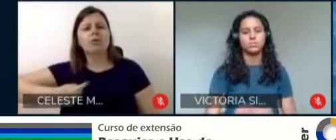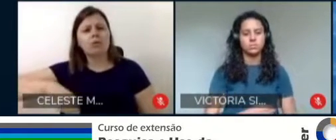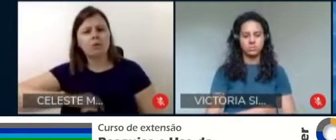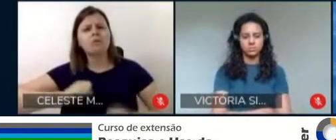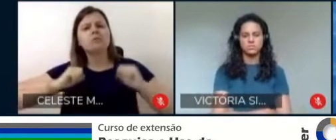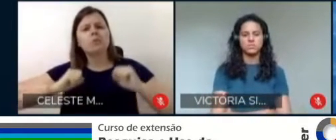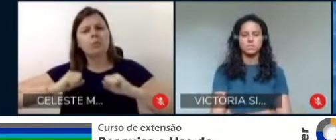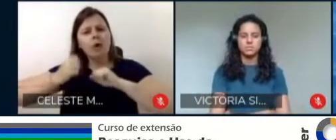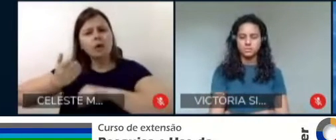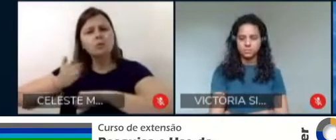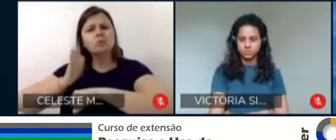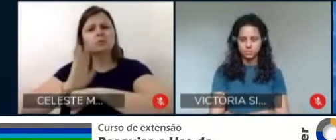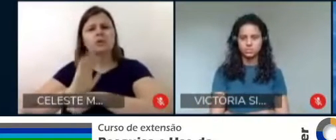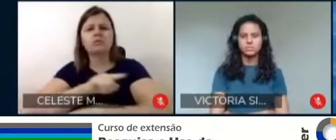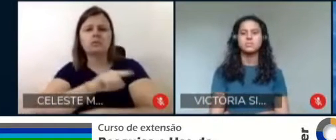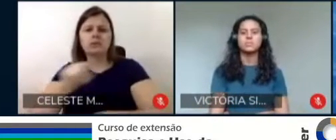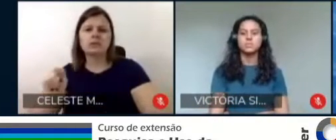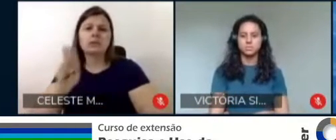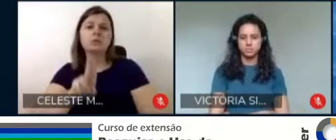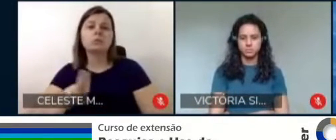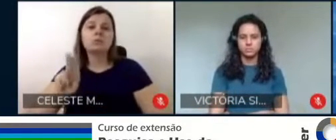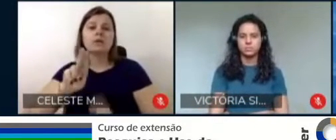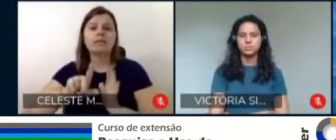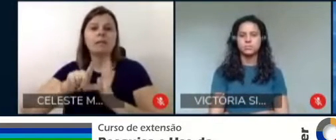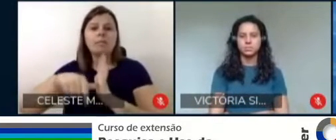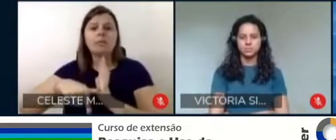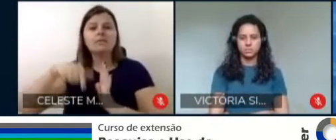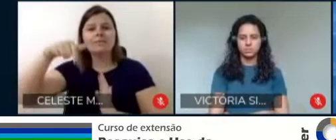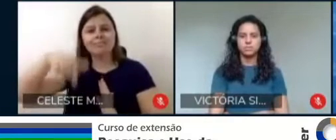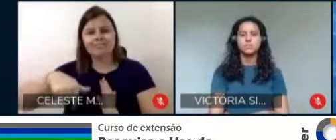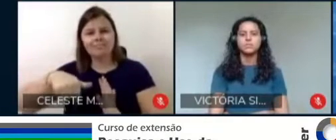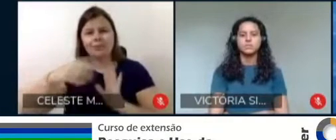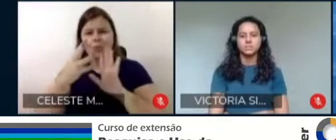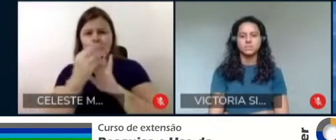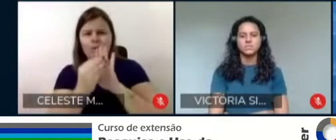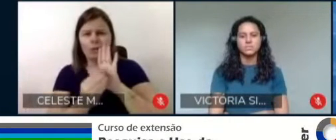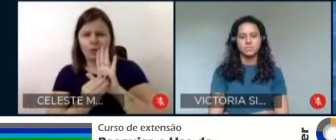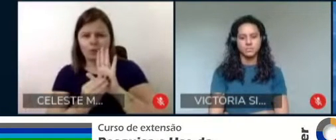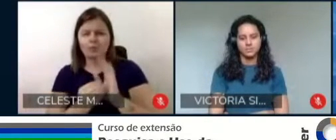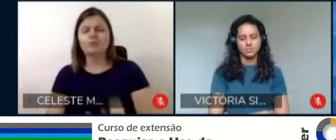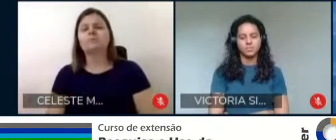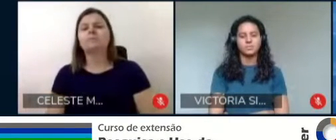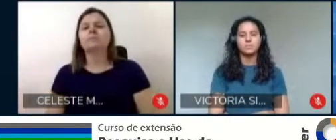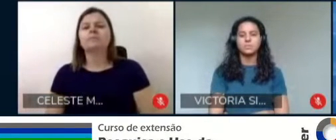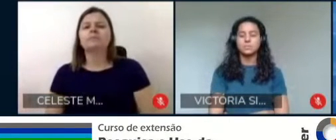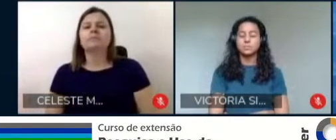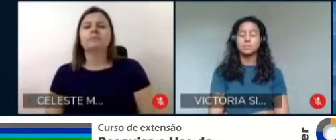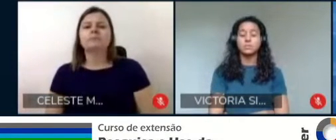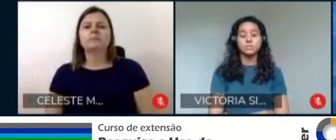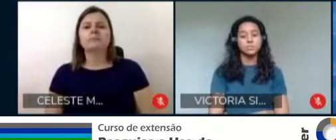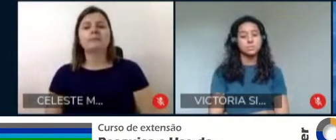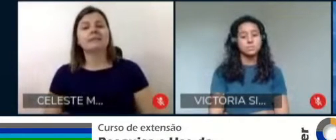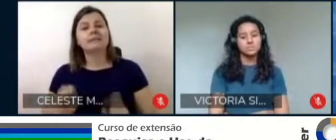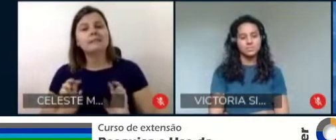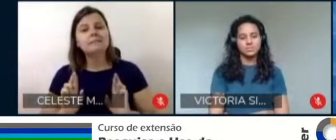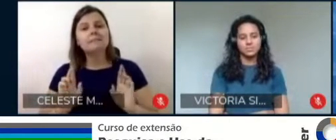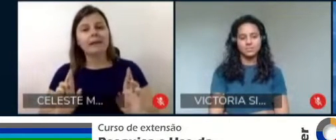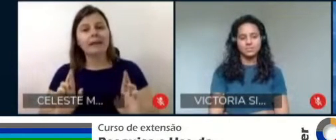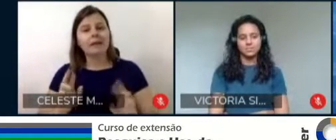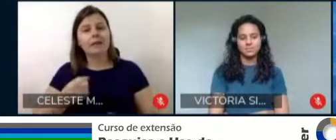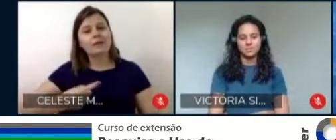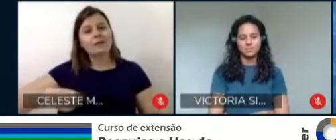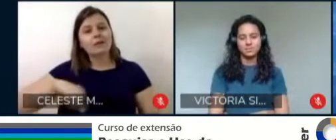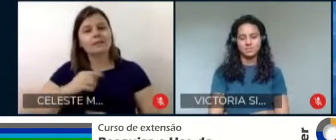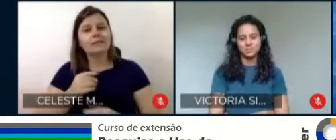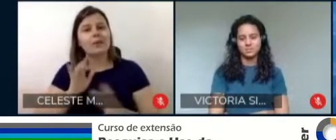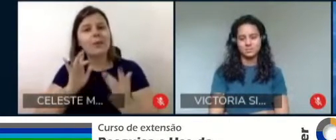mundo a trabalhar depois, né, com esses conteúdos. Então, eu espero que sejam boas horinhas que a gente vai ter a mais